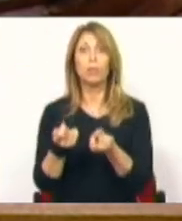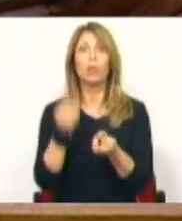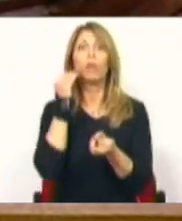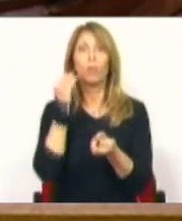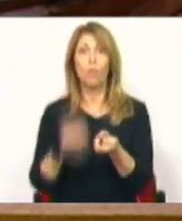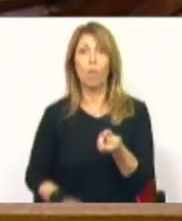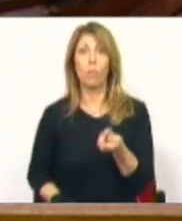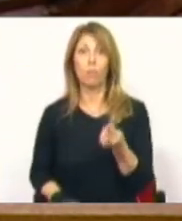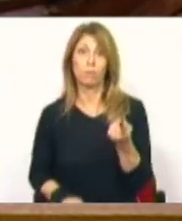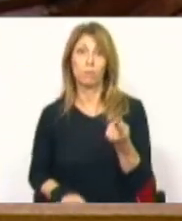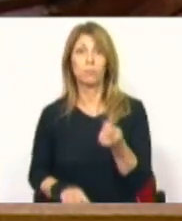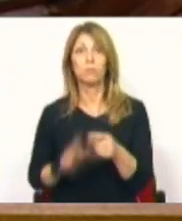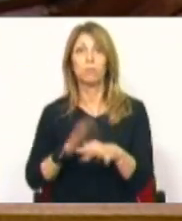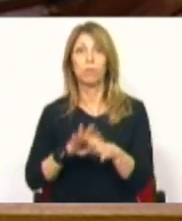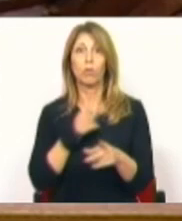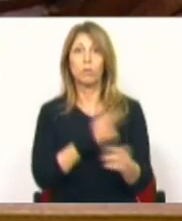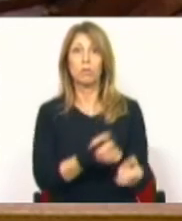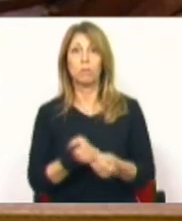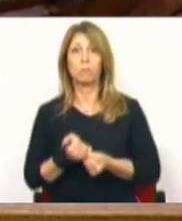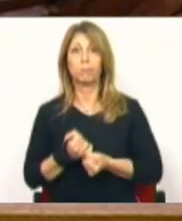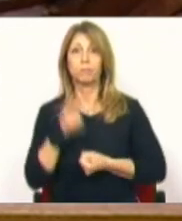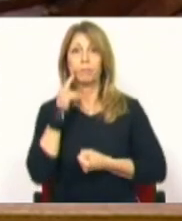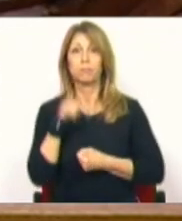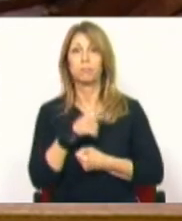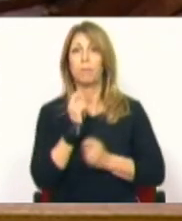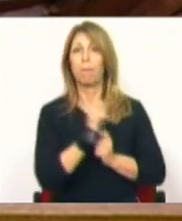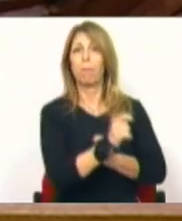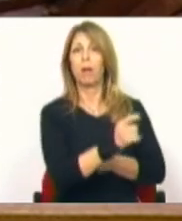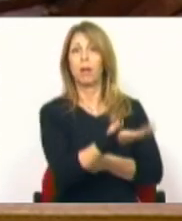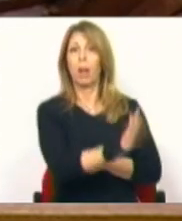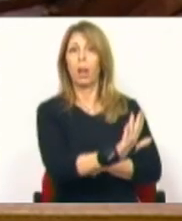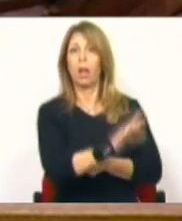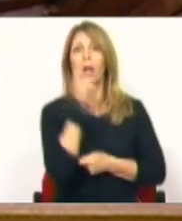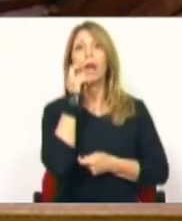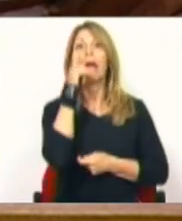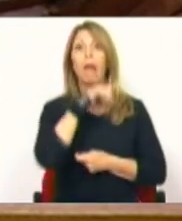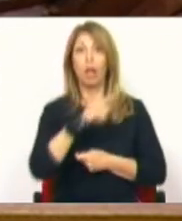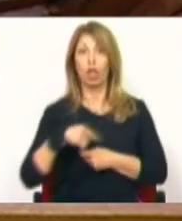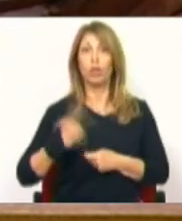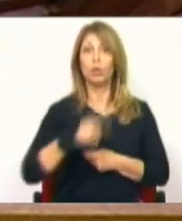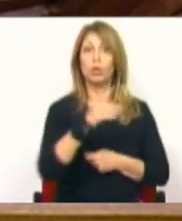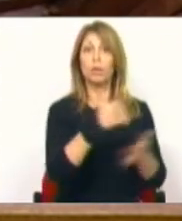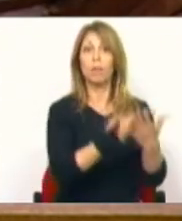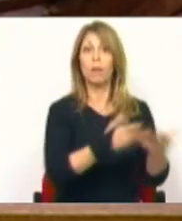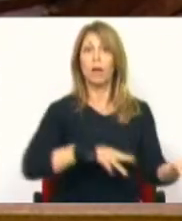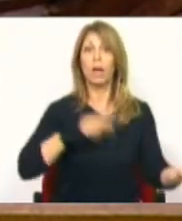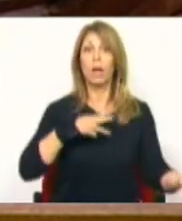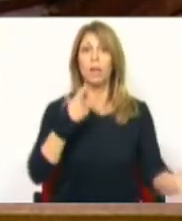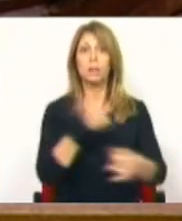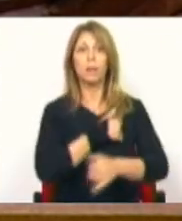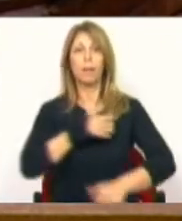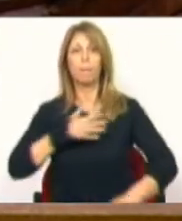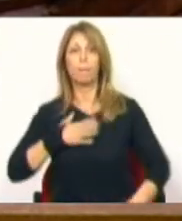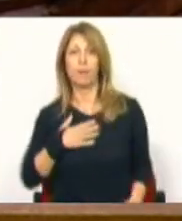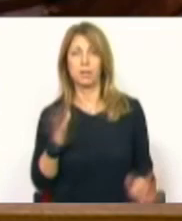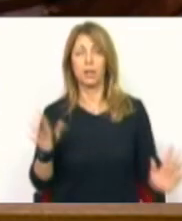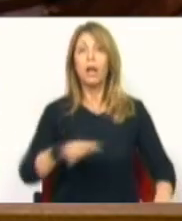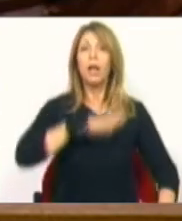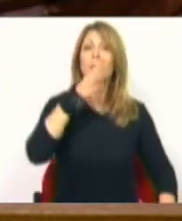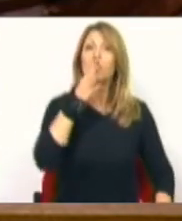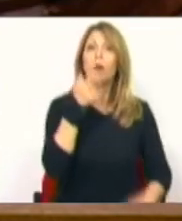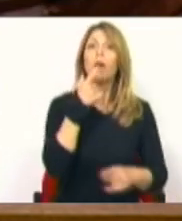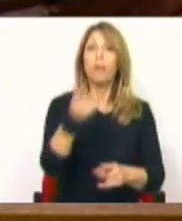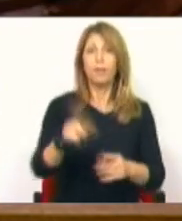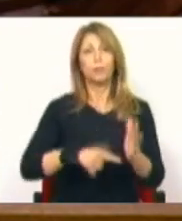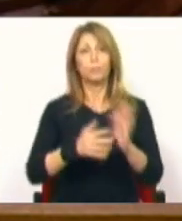custa do que não se paga a quem todos os dias faz verdadeiramente a riqueza das empresas. Os argumentos utilizados para chumbar esta medida de combate